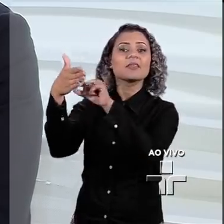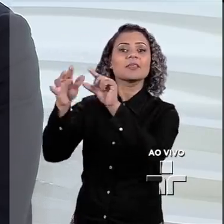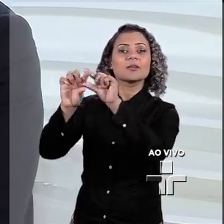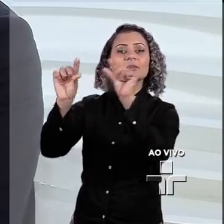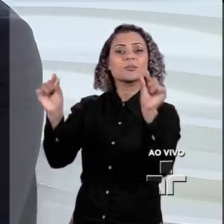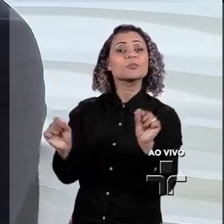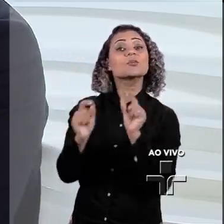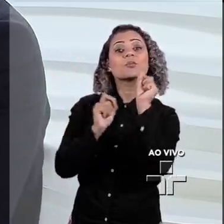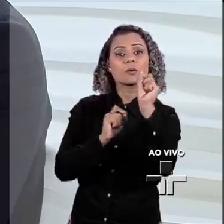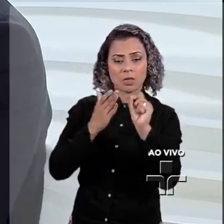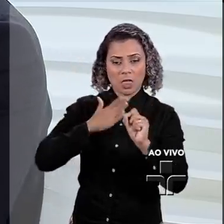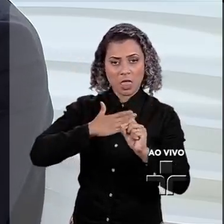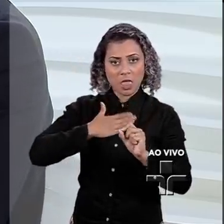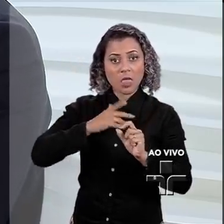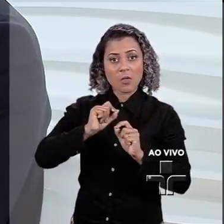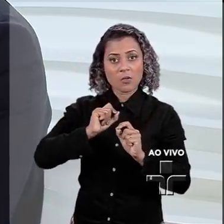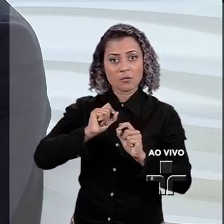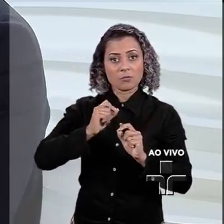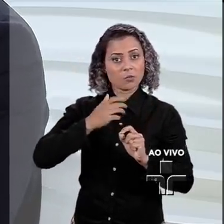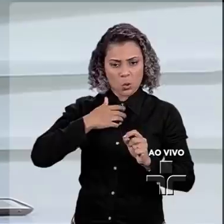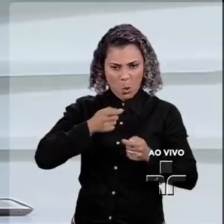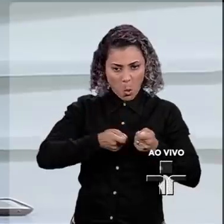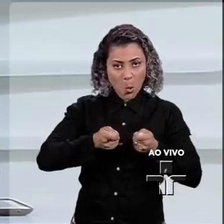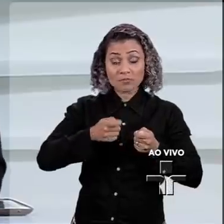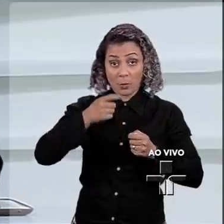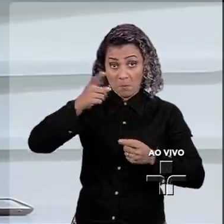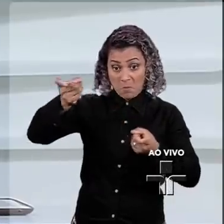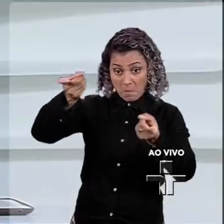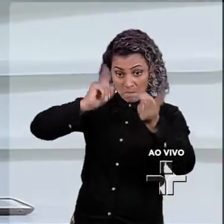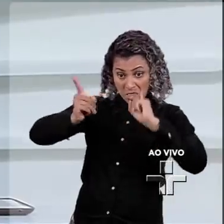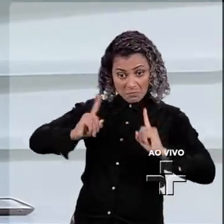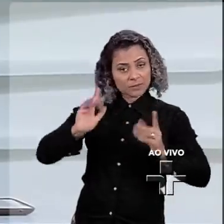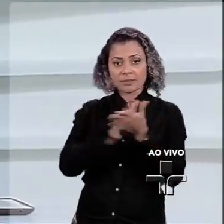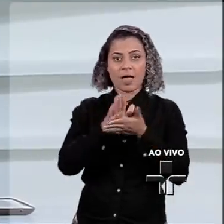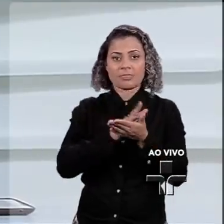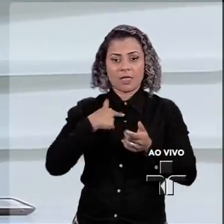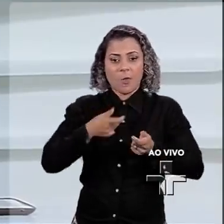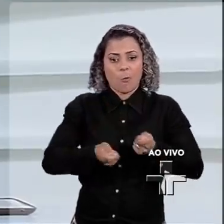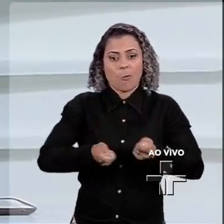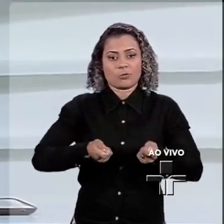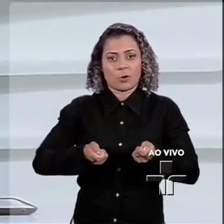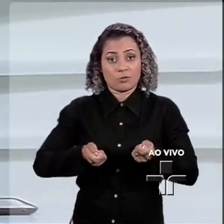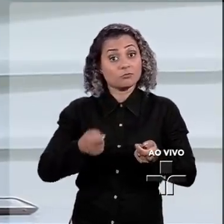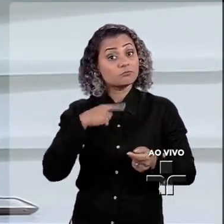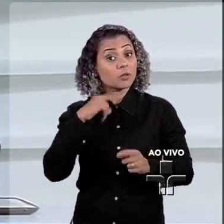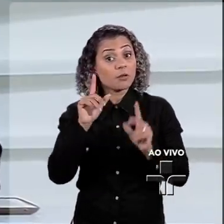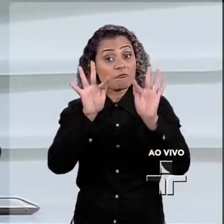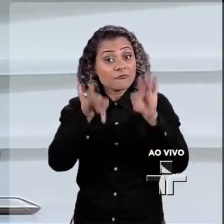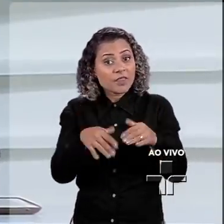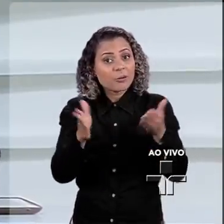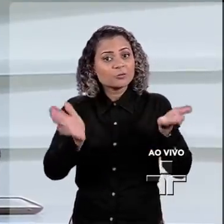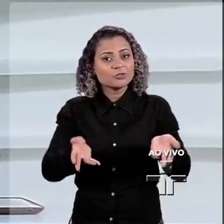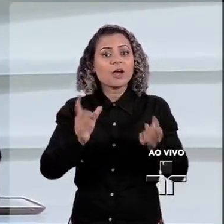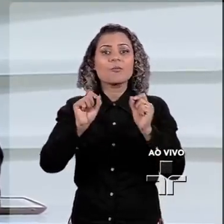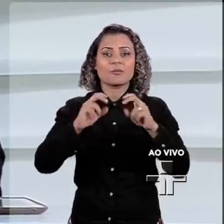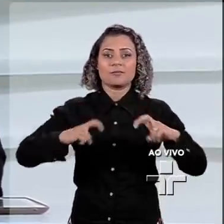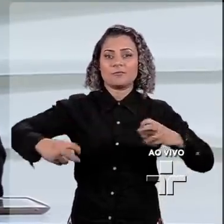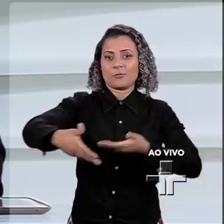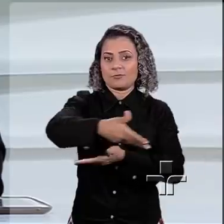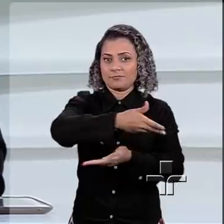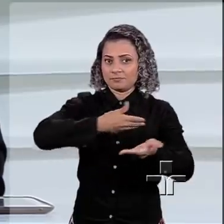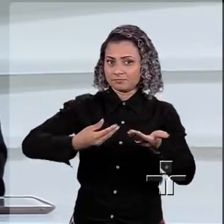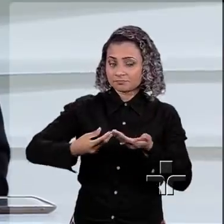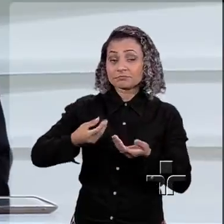corduco, não sou conduzido, conduzo. Obrigado, Bruno. Estamos chegando ao final de mais essa edição do Roda